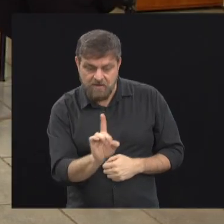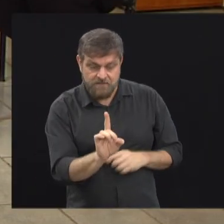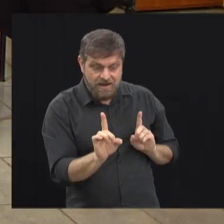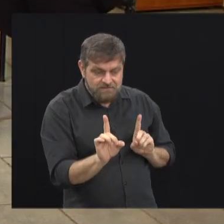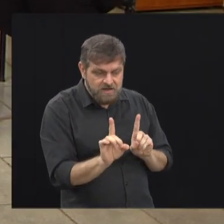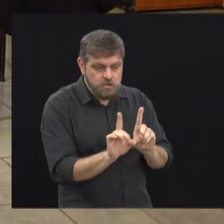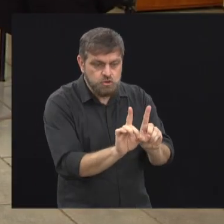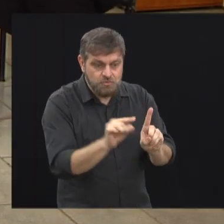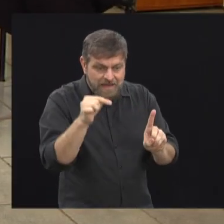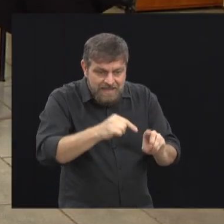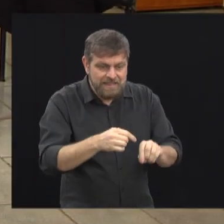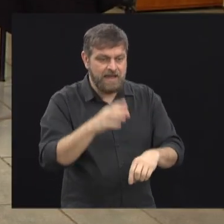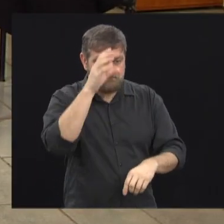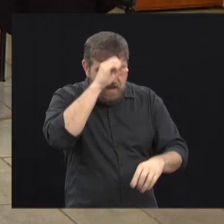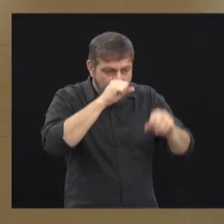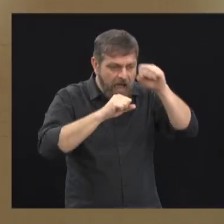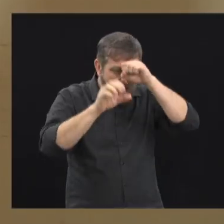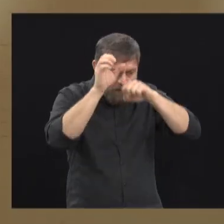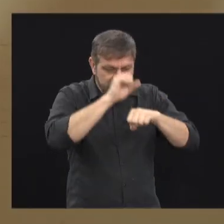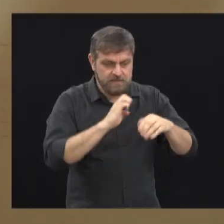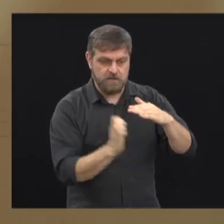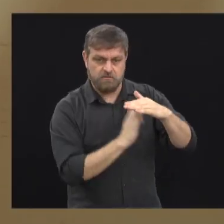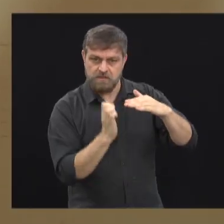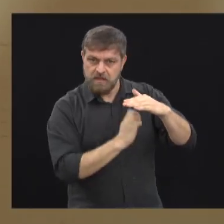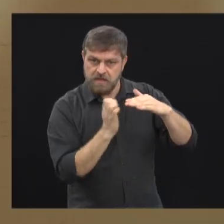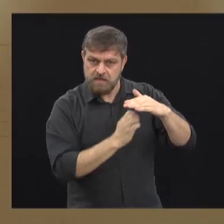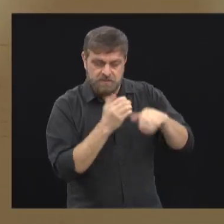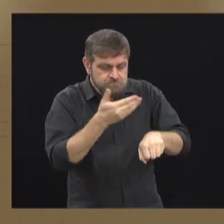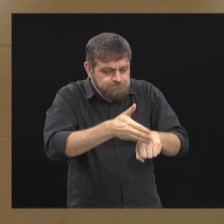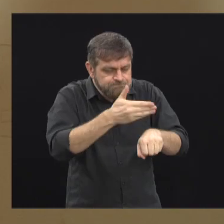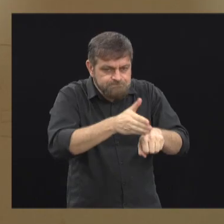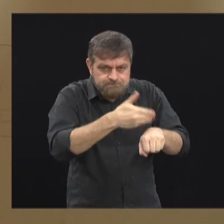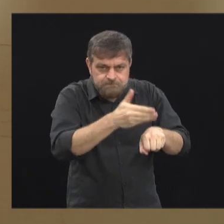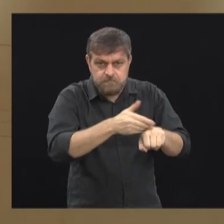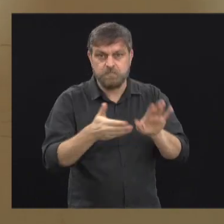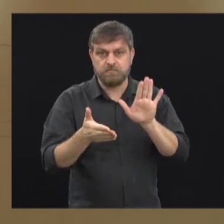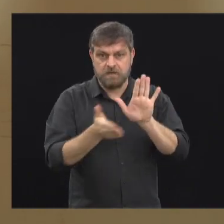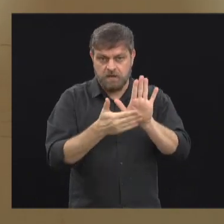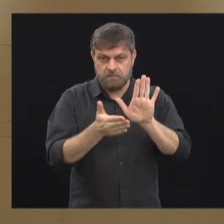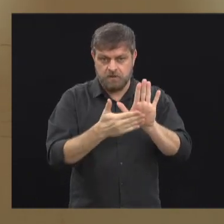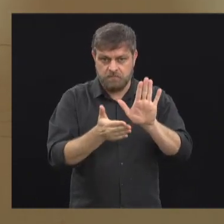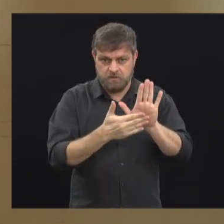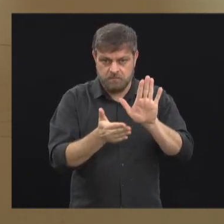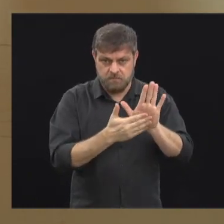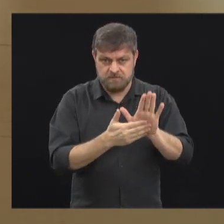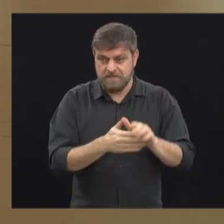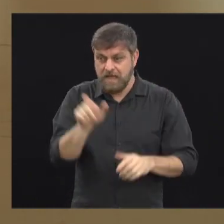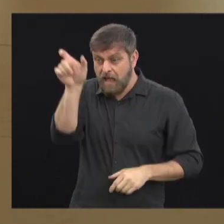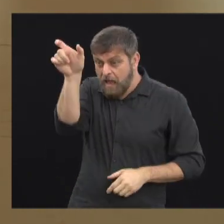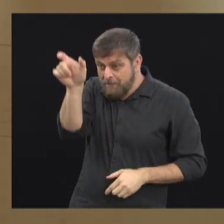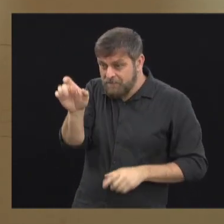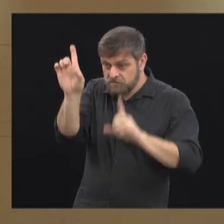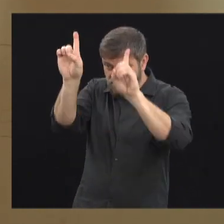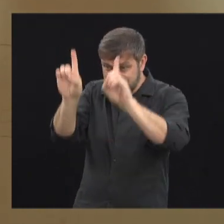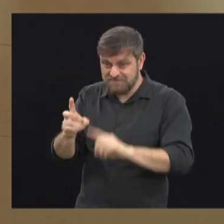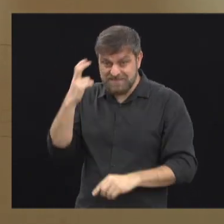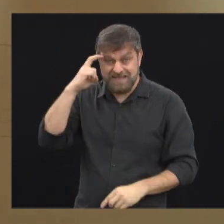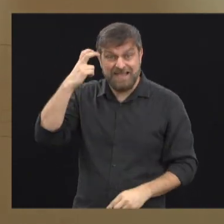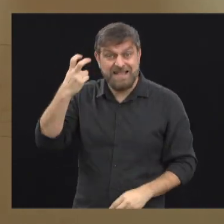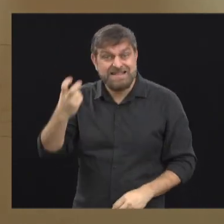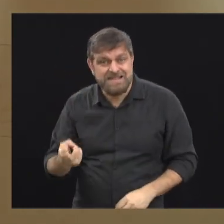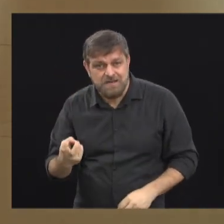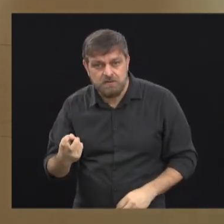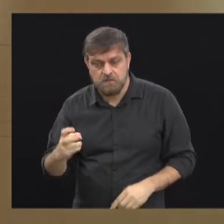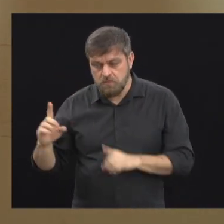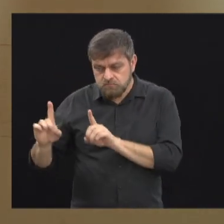ela dentro da empresa. E aí, essa demanda também, essa proposta é para pessoas com deficiência intelectual. Então,